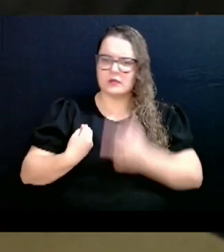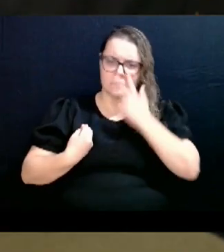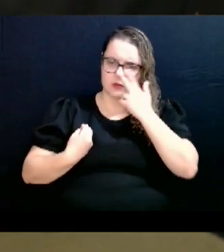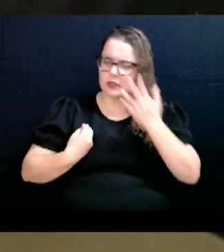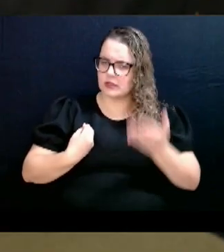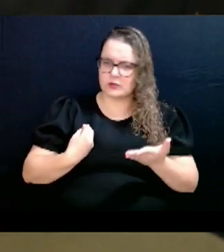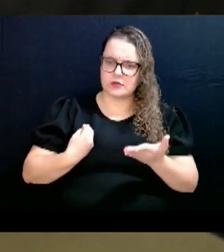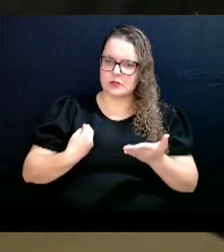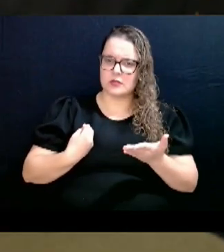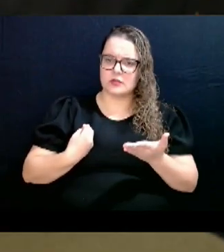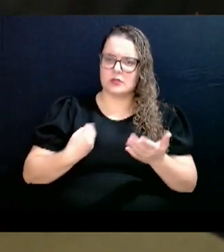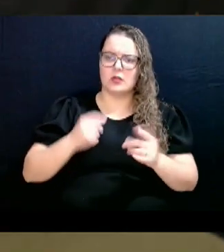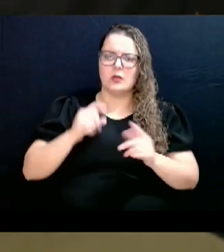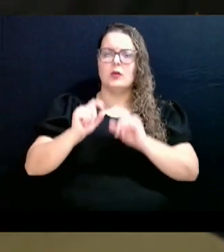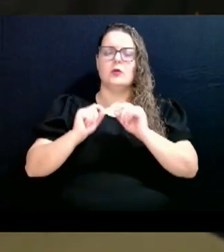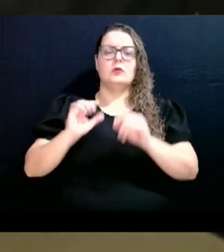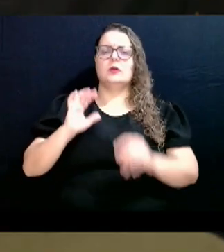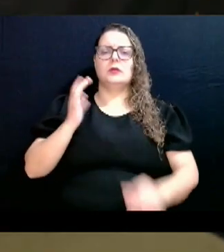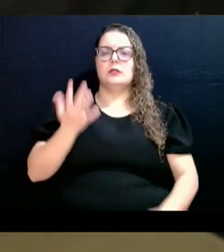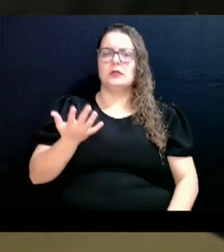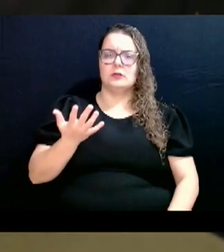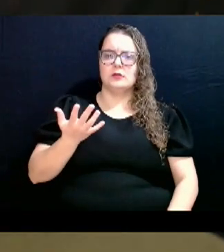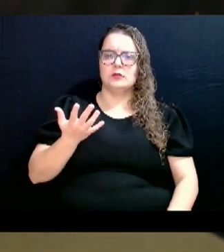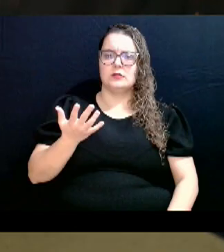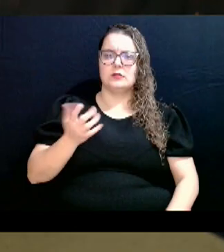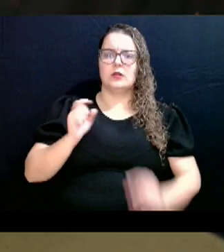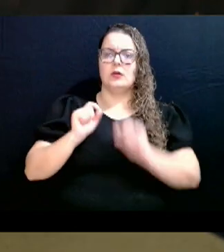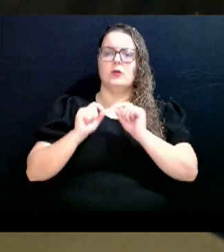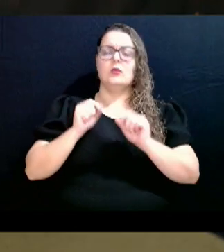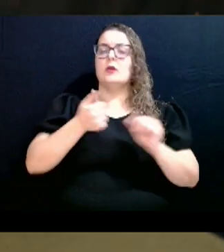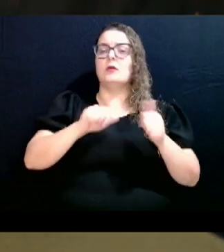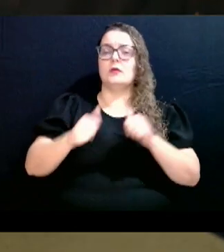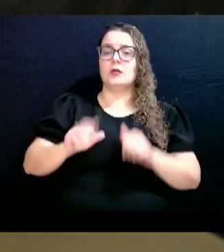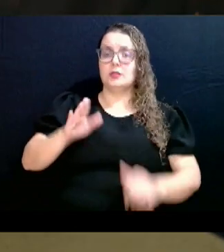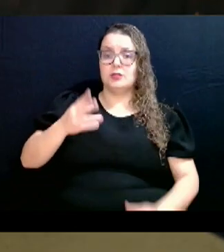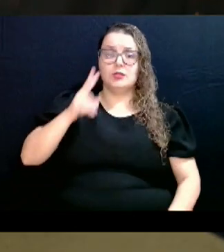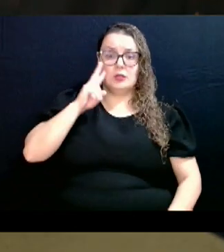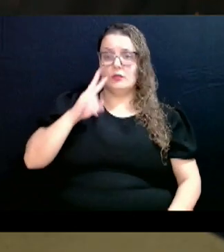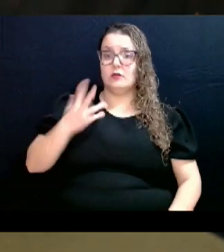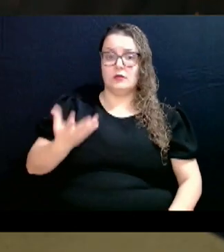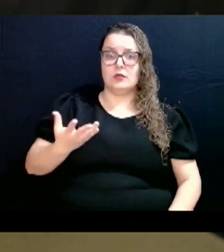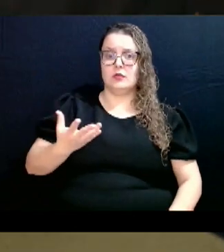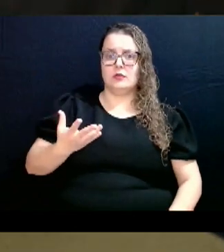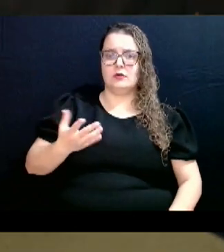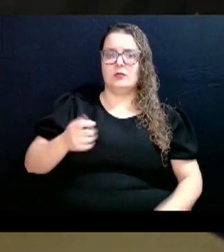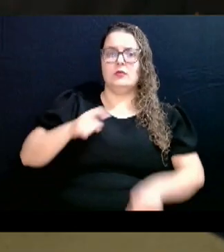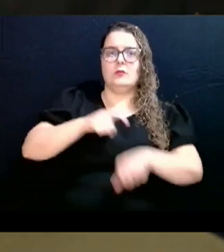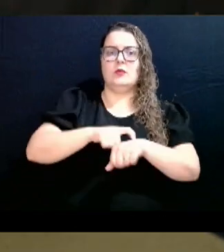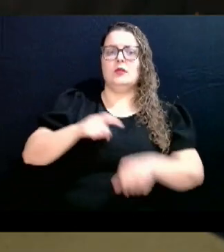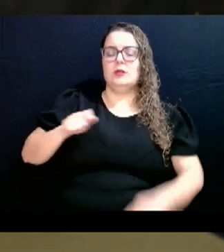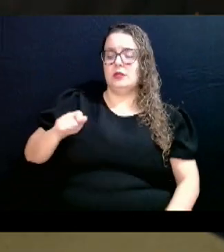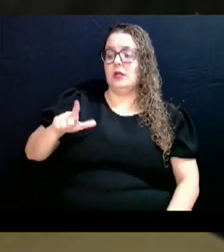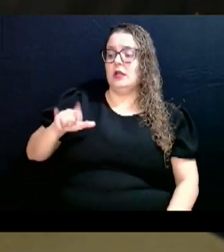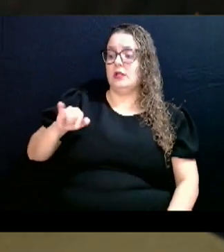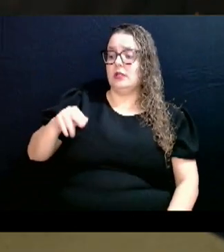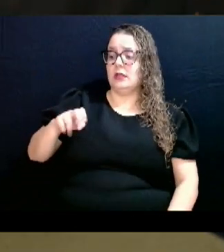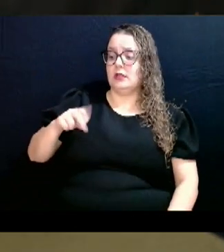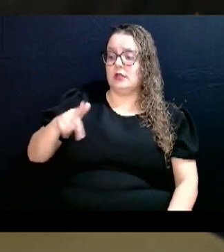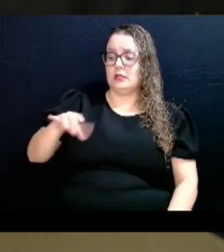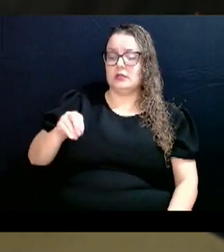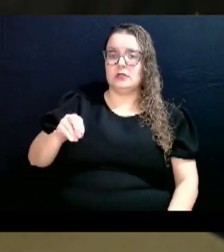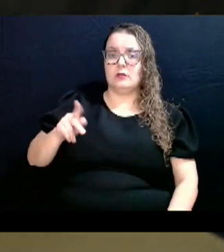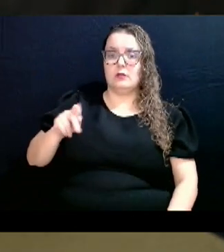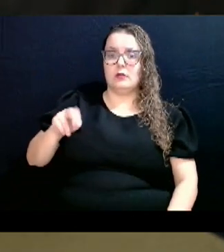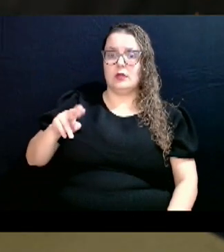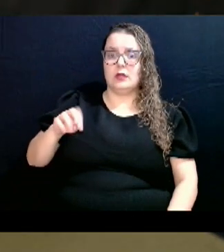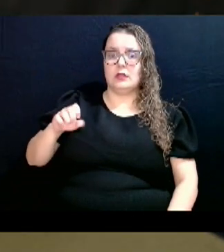que está acontecendo aí? O que você avalia? Já presenciou uma situação de alienação parental dentro de casa? Manda pra gente,